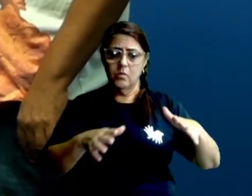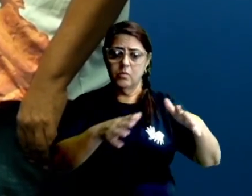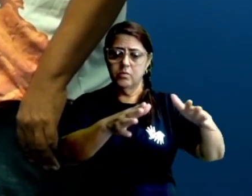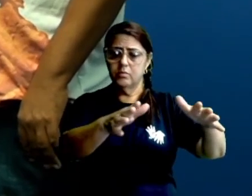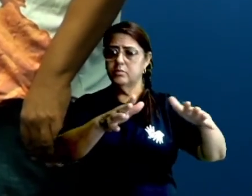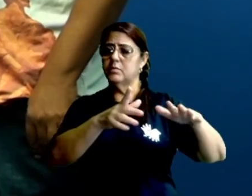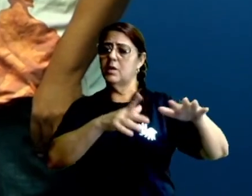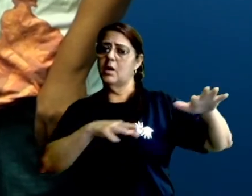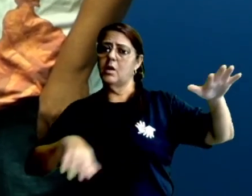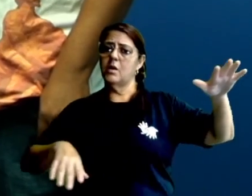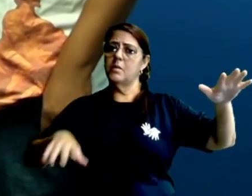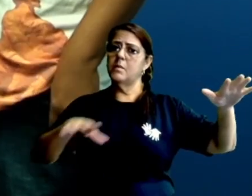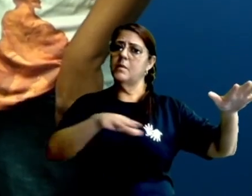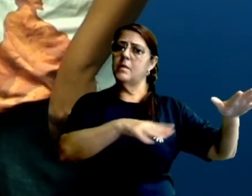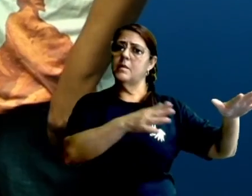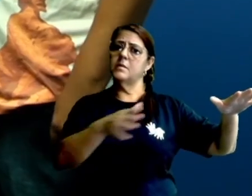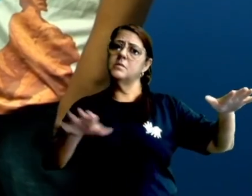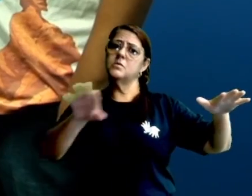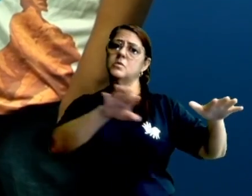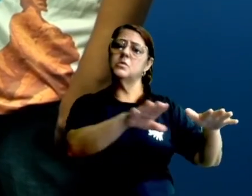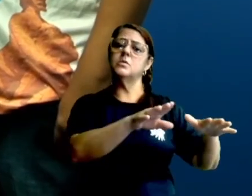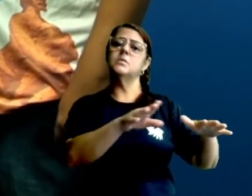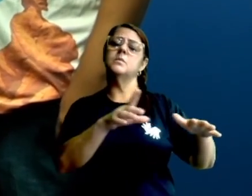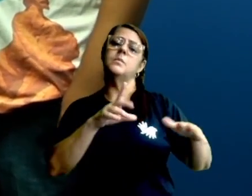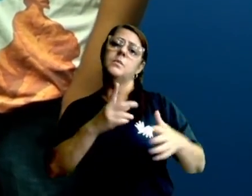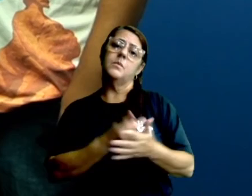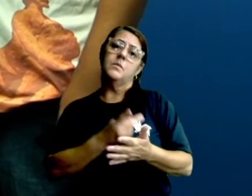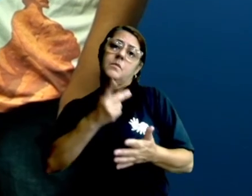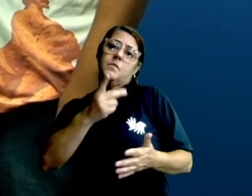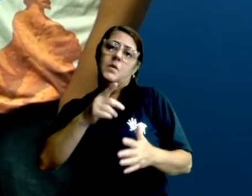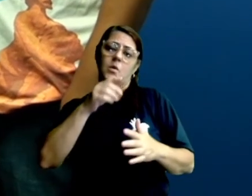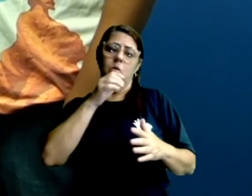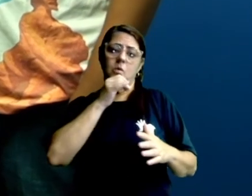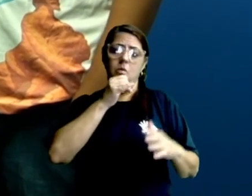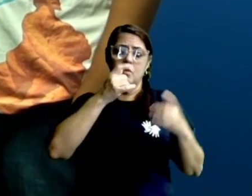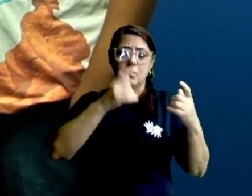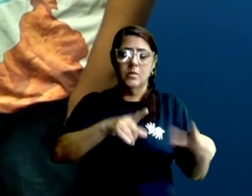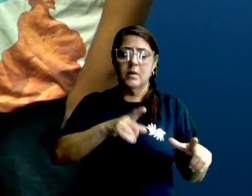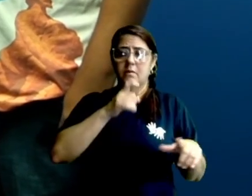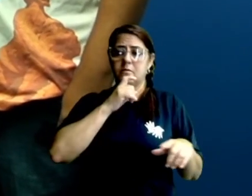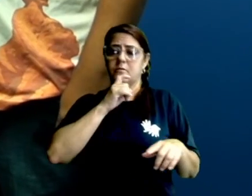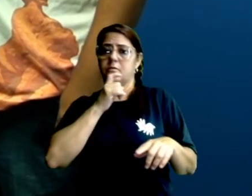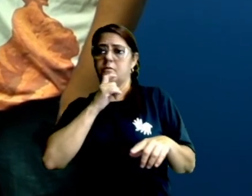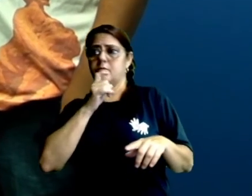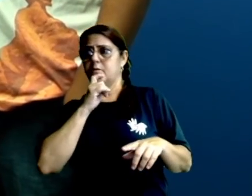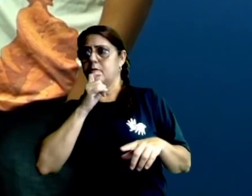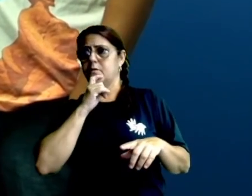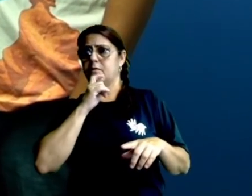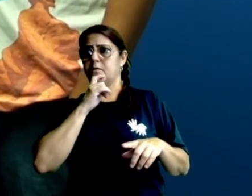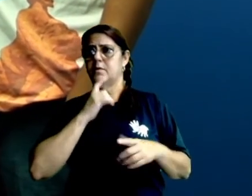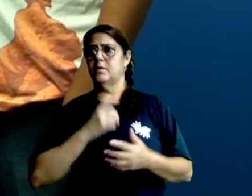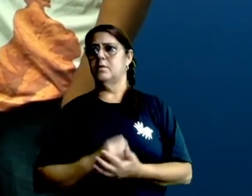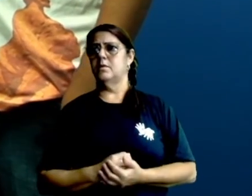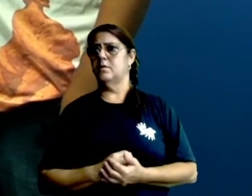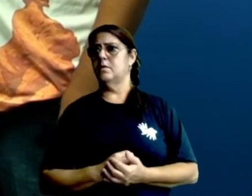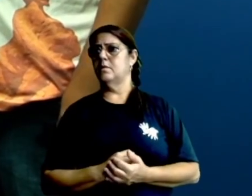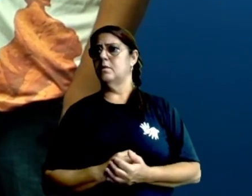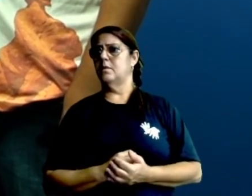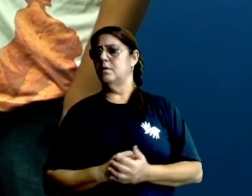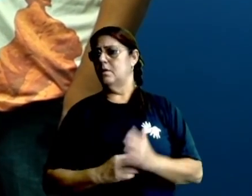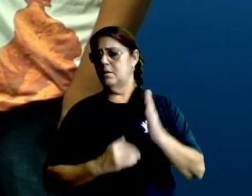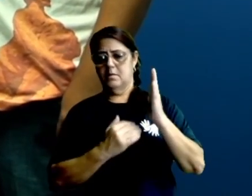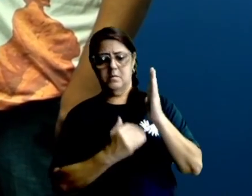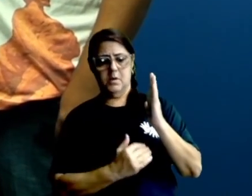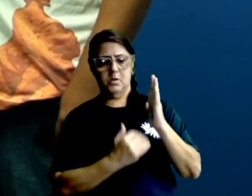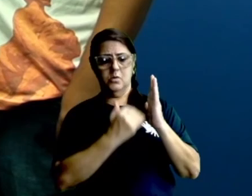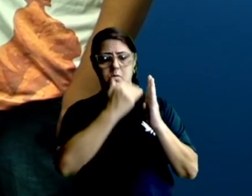situados, né? A própria altitude, né, causa climas mais frios, né? Porque a Terra se aquece de baixo para cima, né?